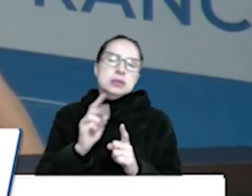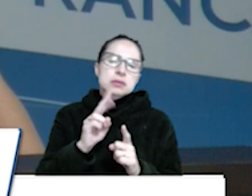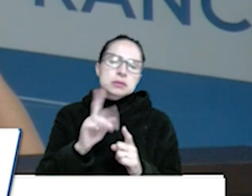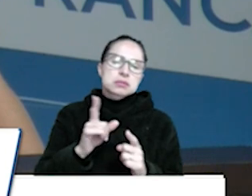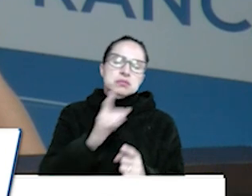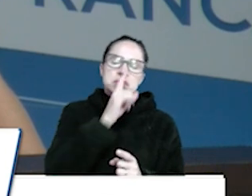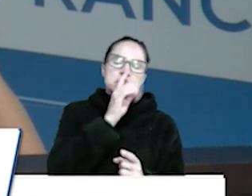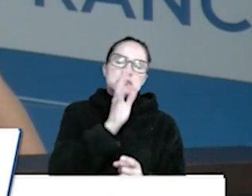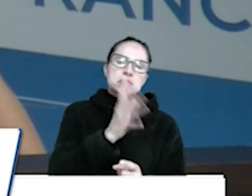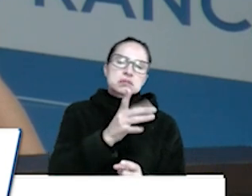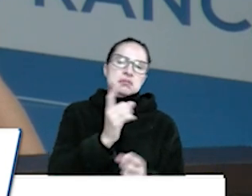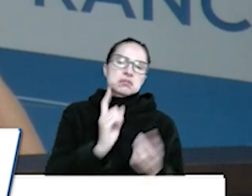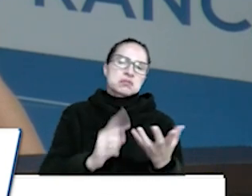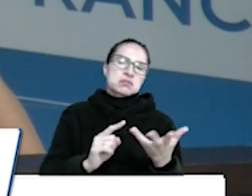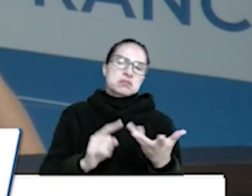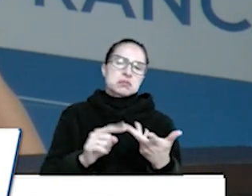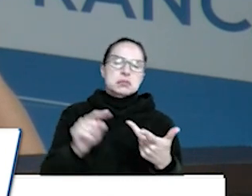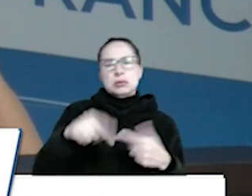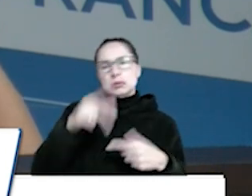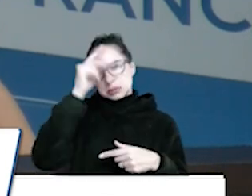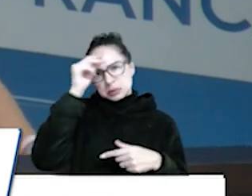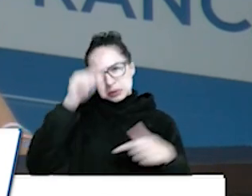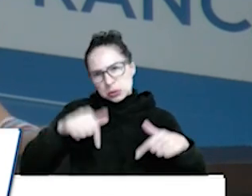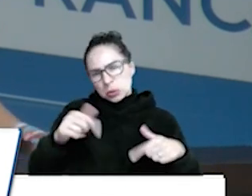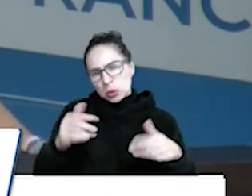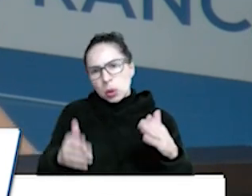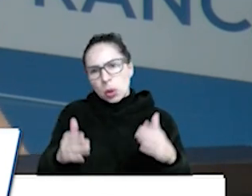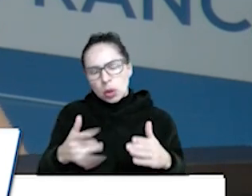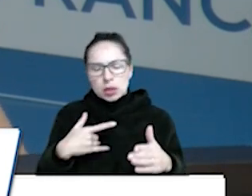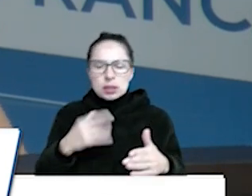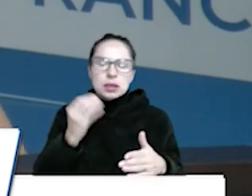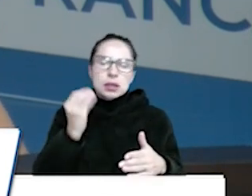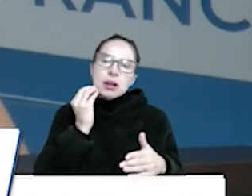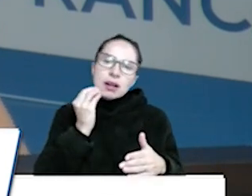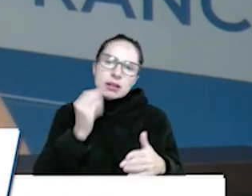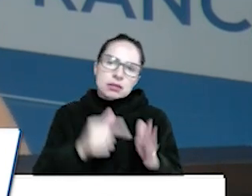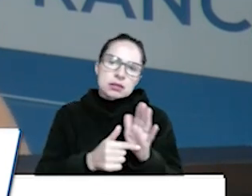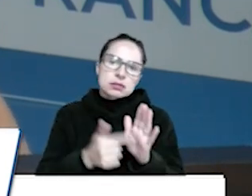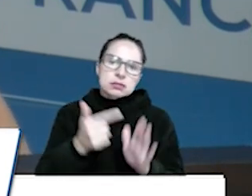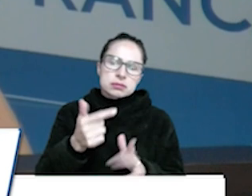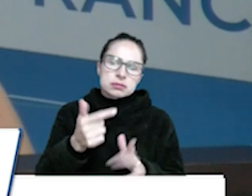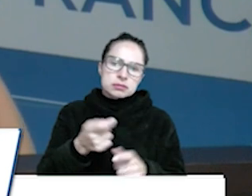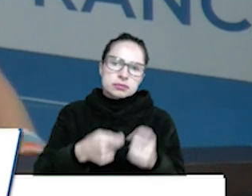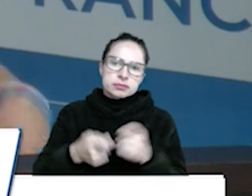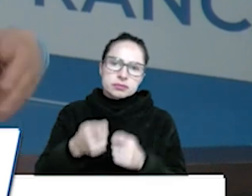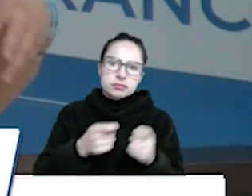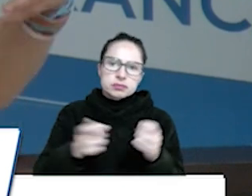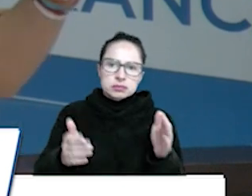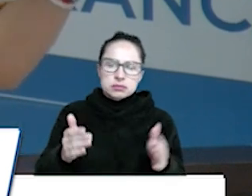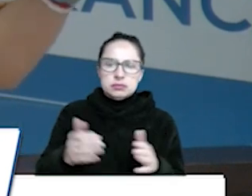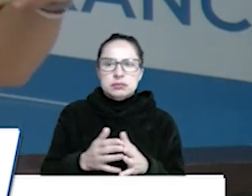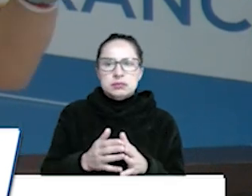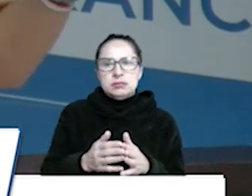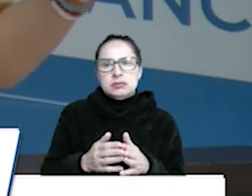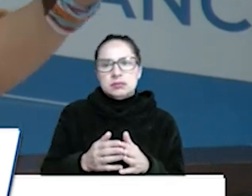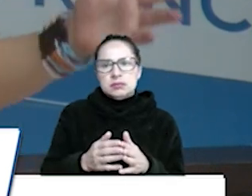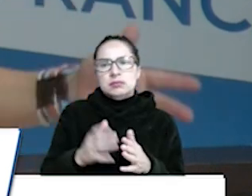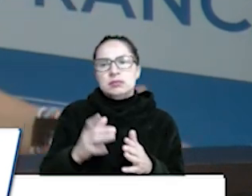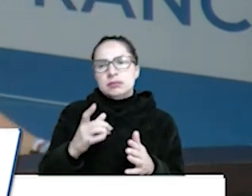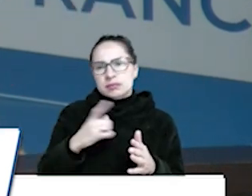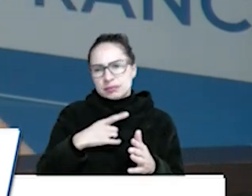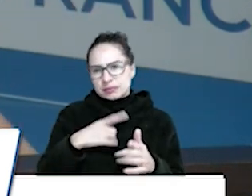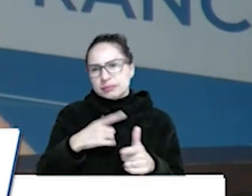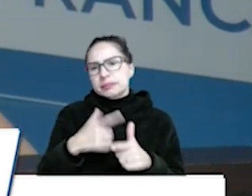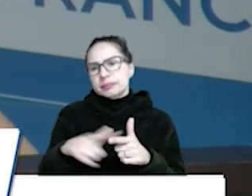só do atual prefeito, embora ele esteja, né, na sua segunda administração, já tem problemas, como eu disse, que